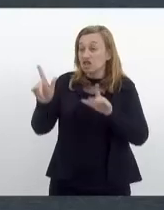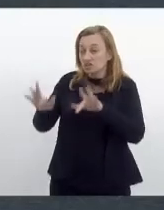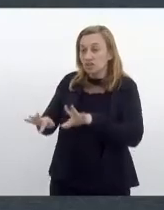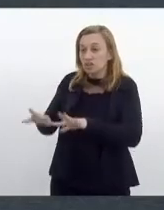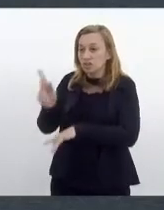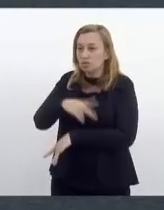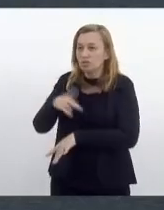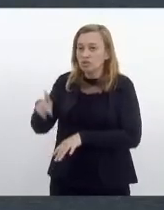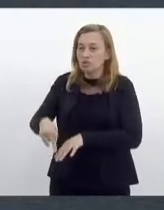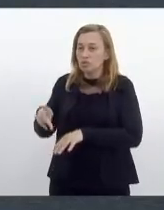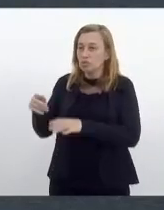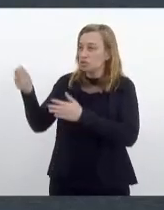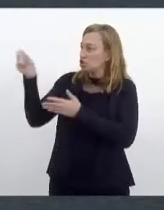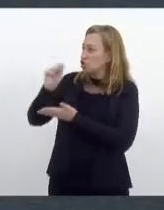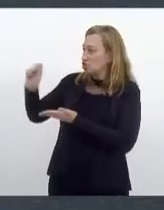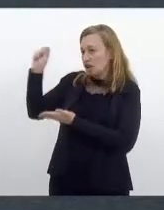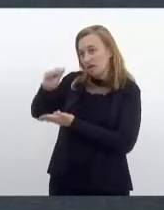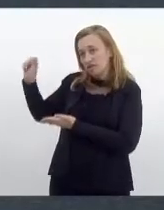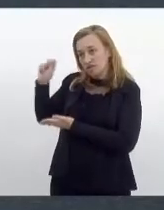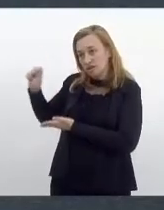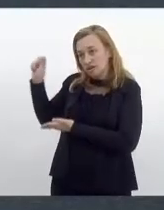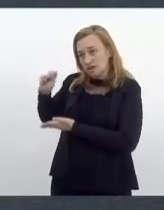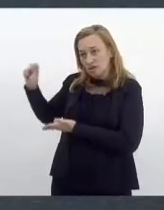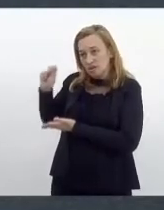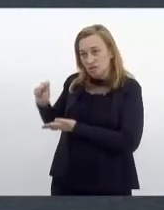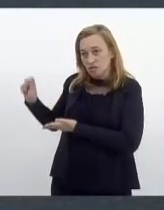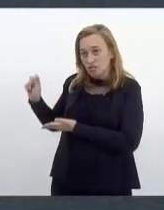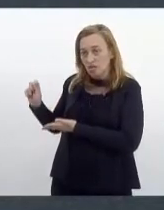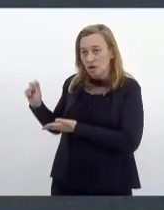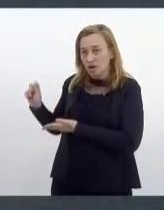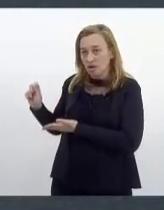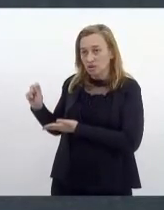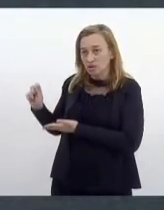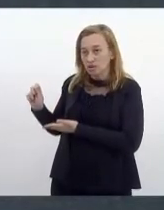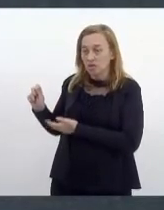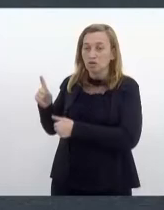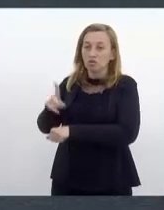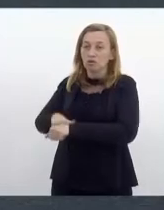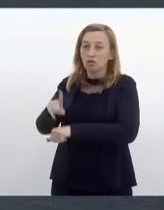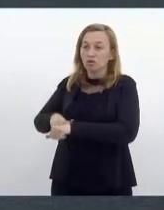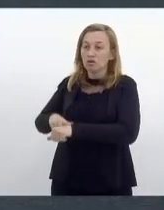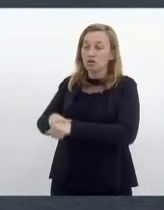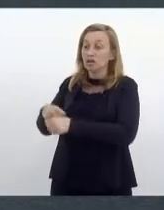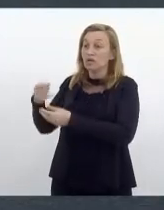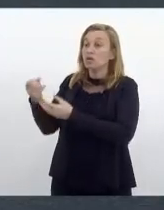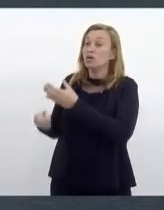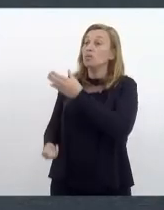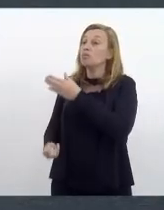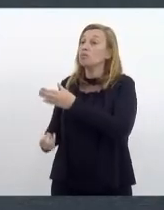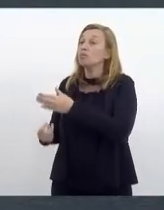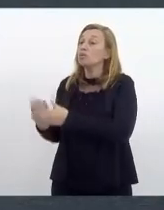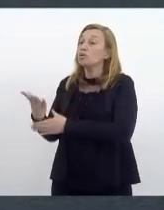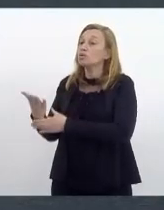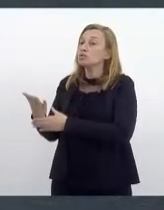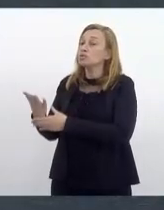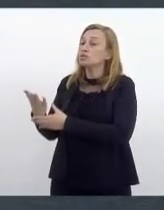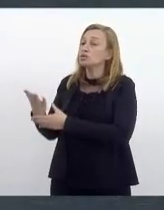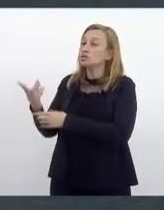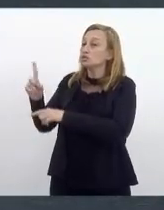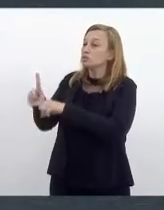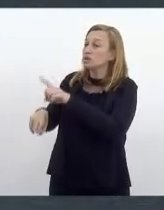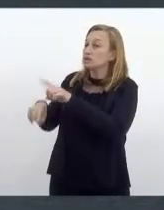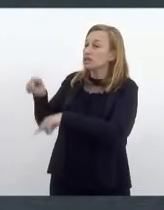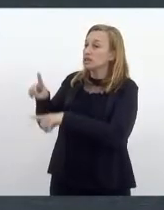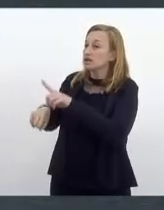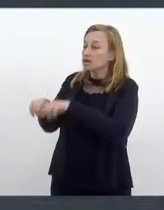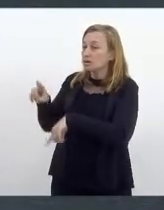aula, escreve no quadro, de quando ele produz um material impresso e disponibiliza esse material para a